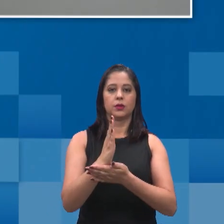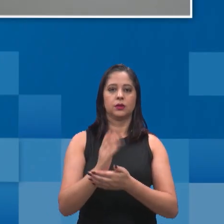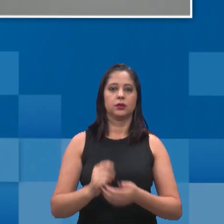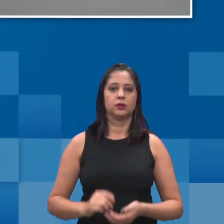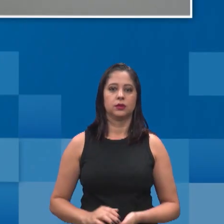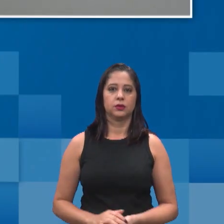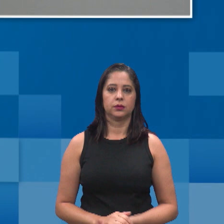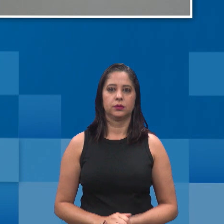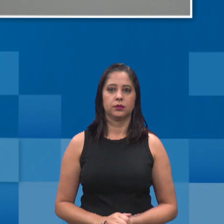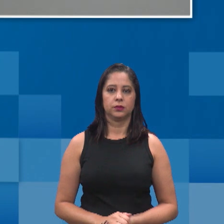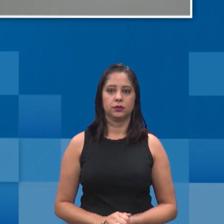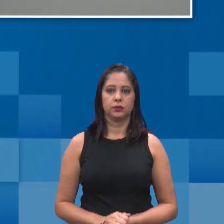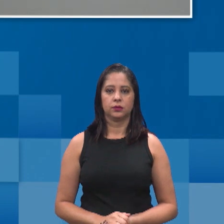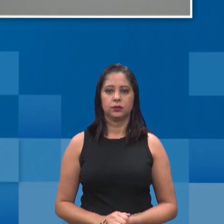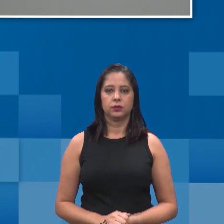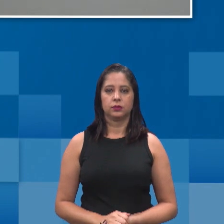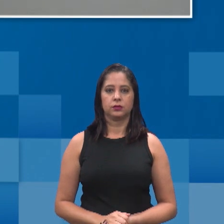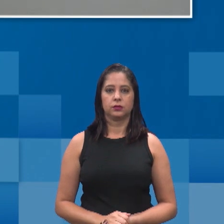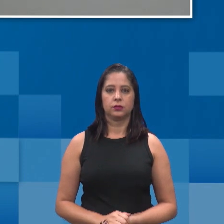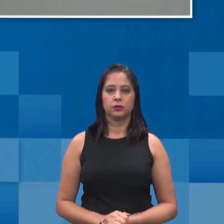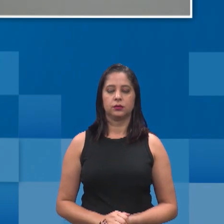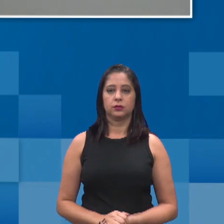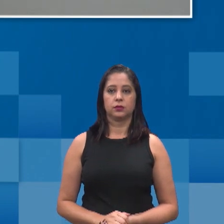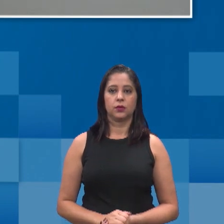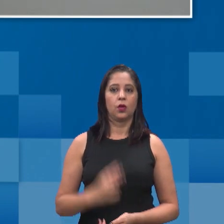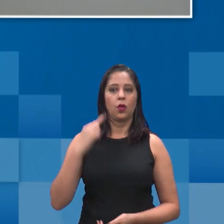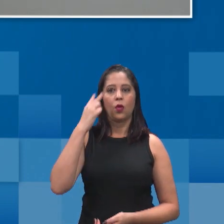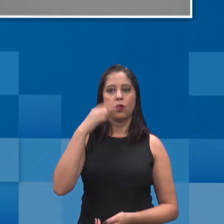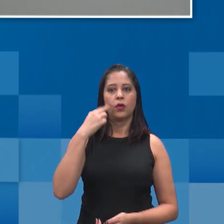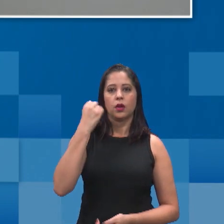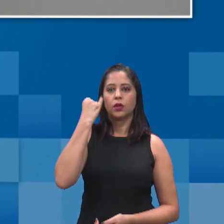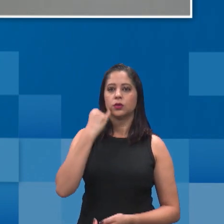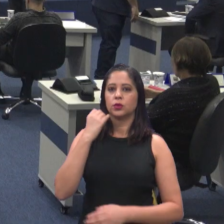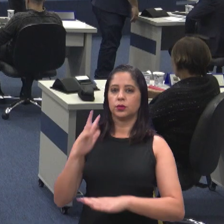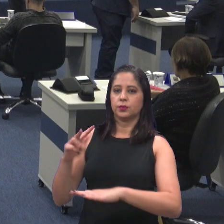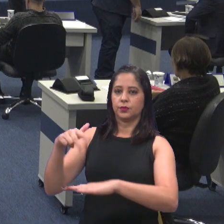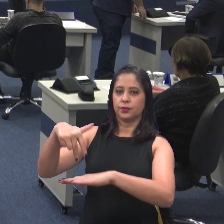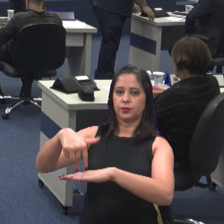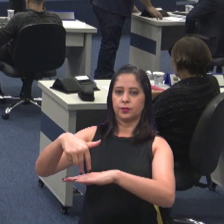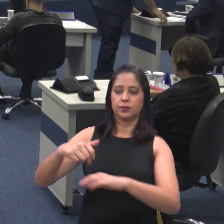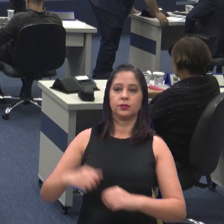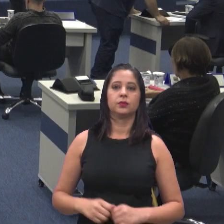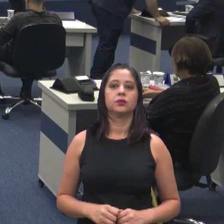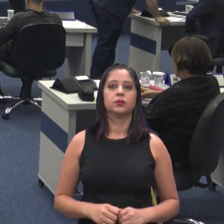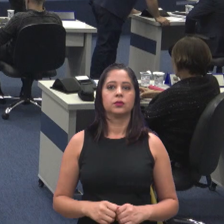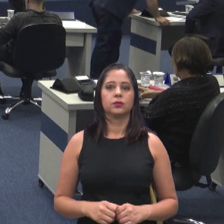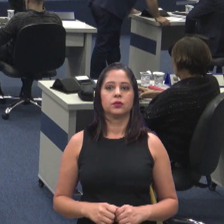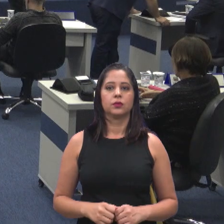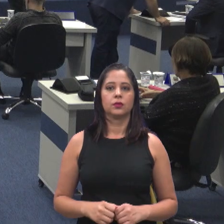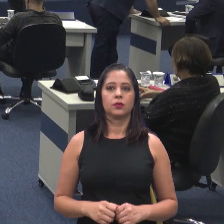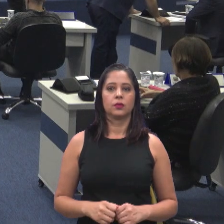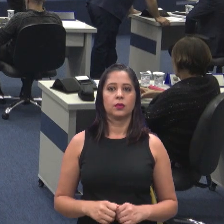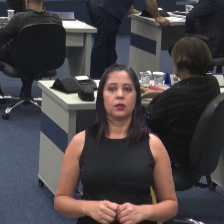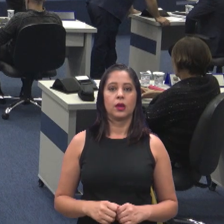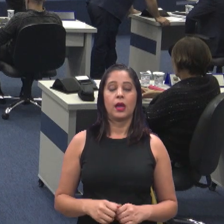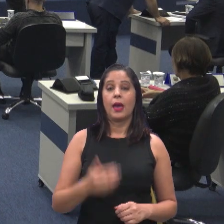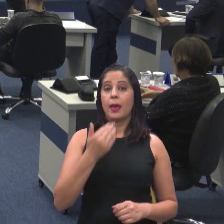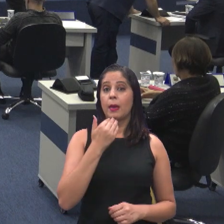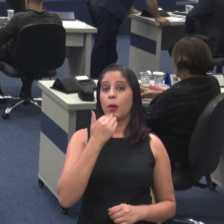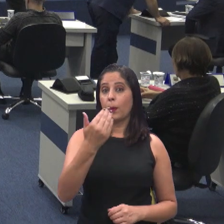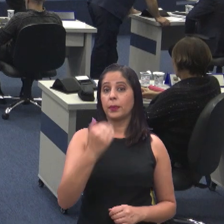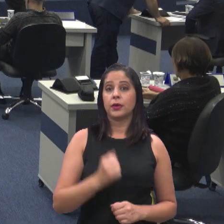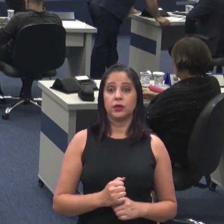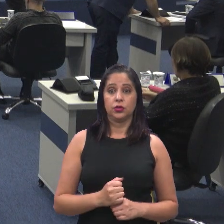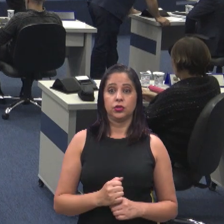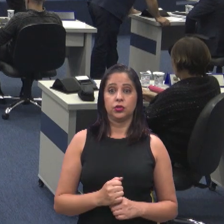unanimidade. Com a palavra ao vereador Zé Luiz Nunes. Senhor presidente, gostaria de submeter à aprovação do plenário